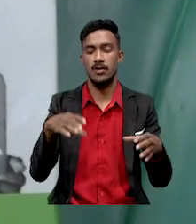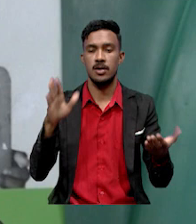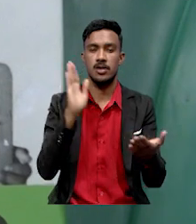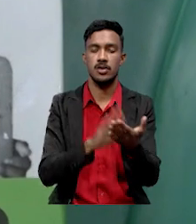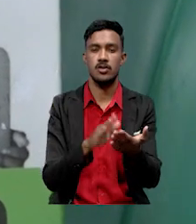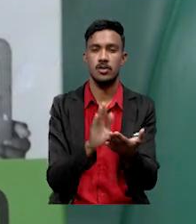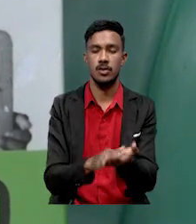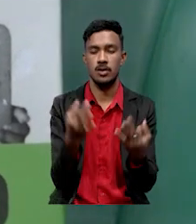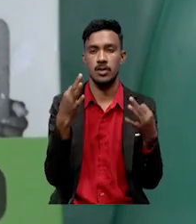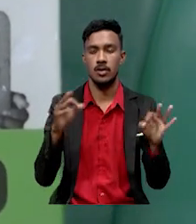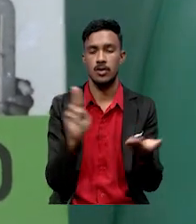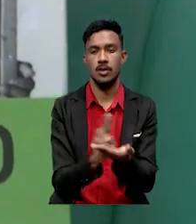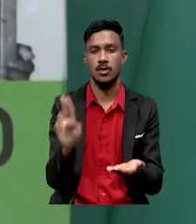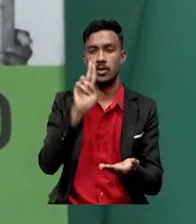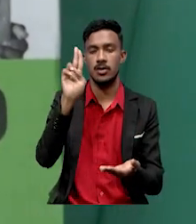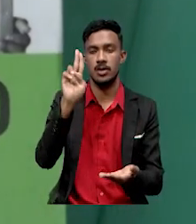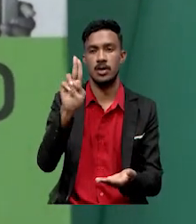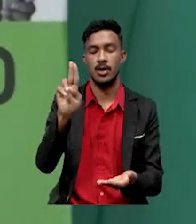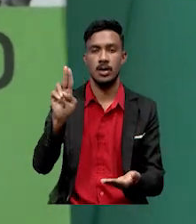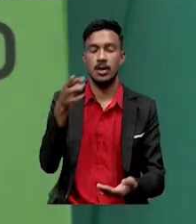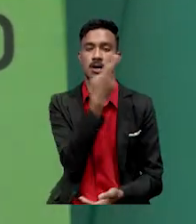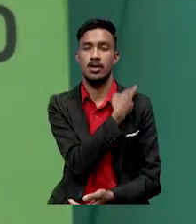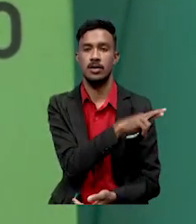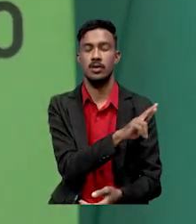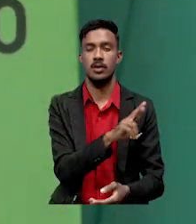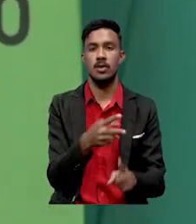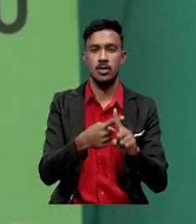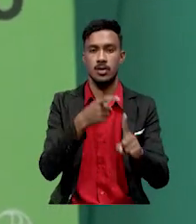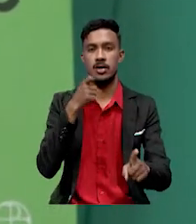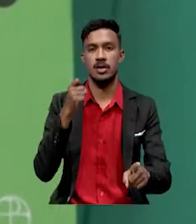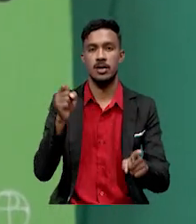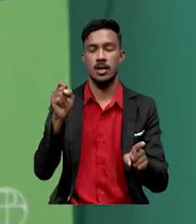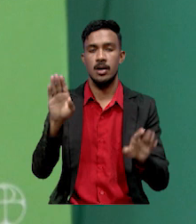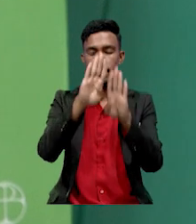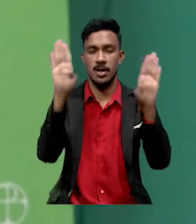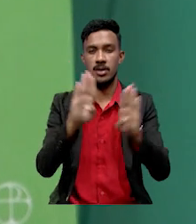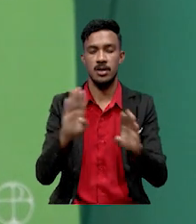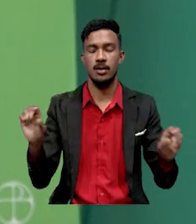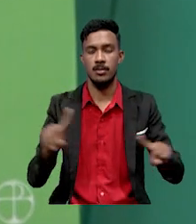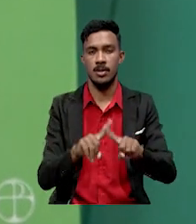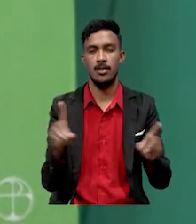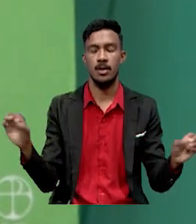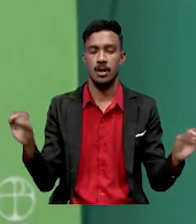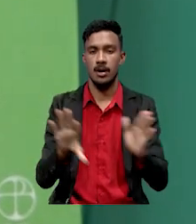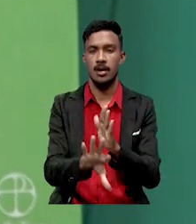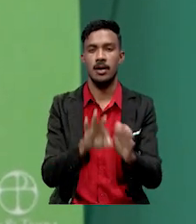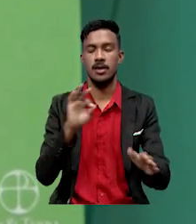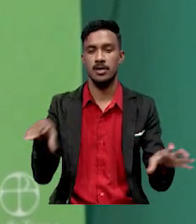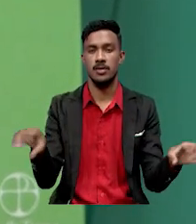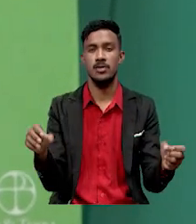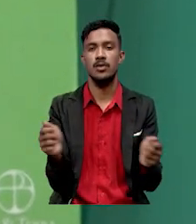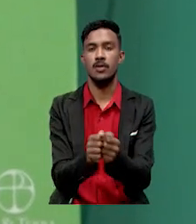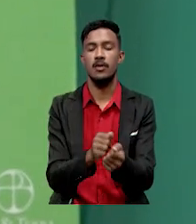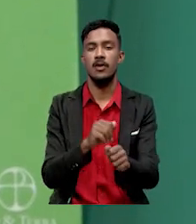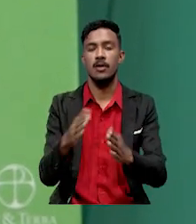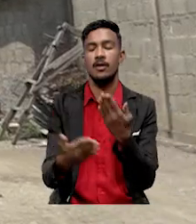husi Pontifícia Universidade Católica Minas Gerais husi Brasil, mebe la garante ba Pascual atu hetan serviço fácil.